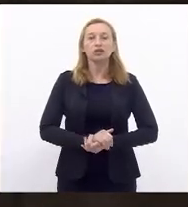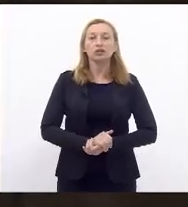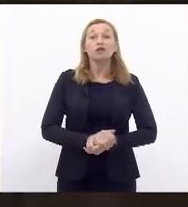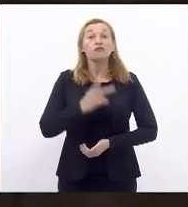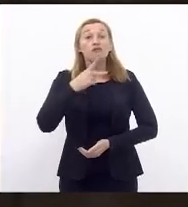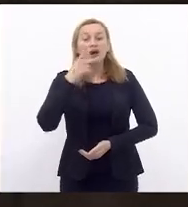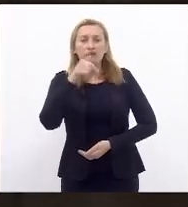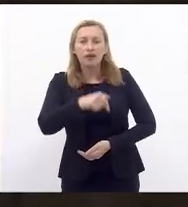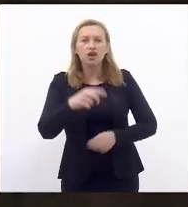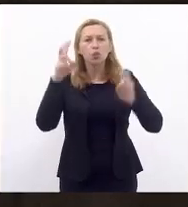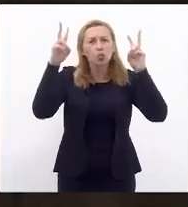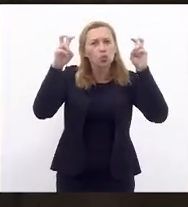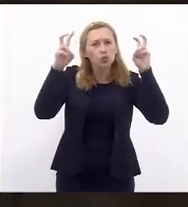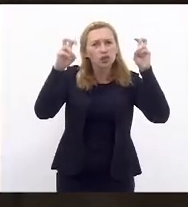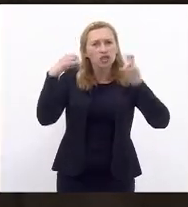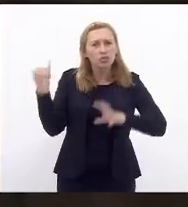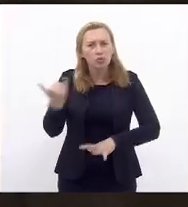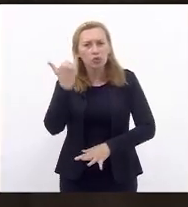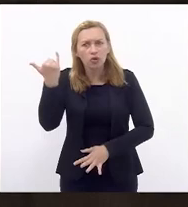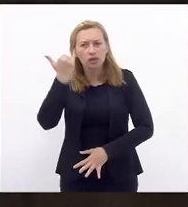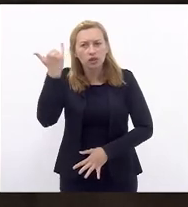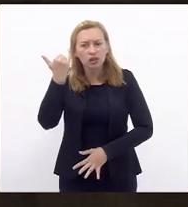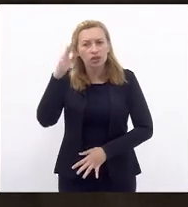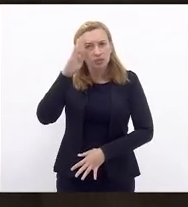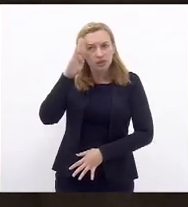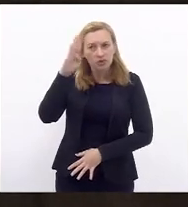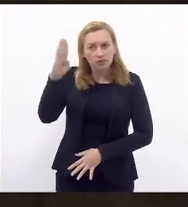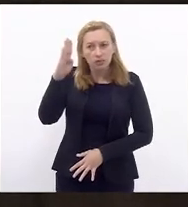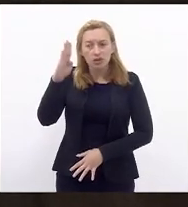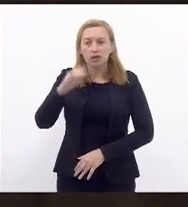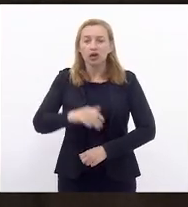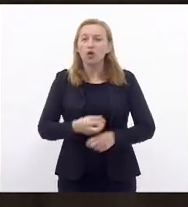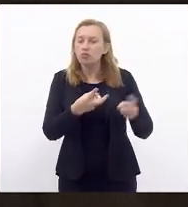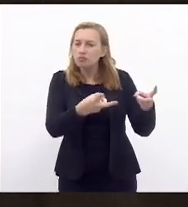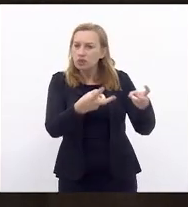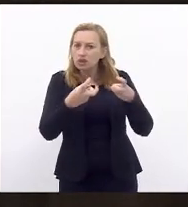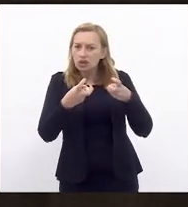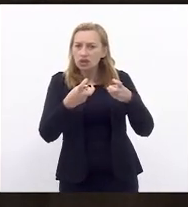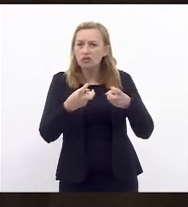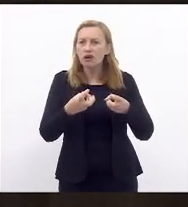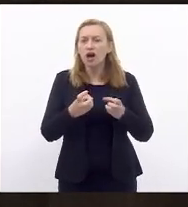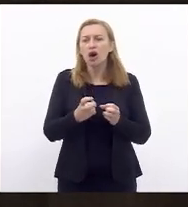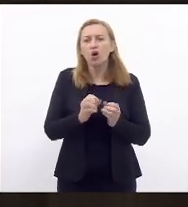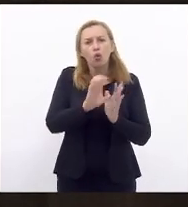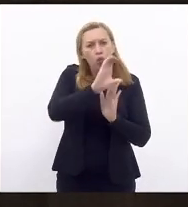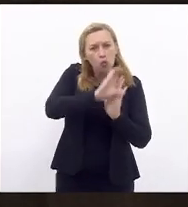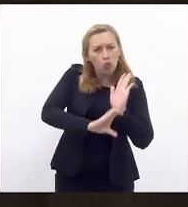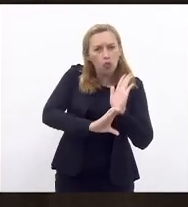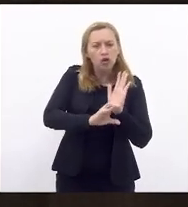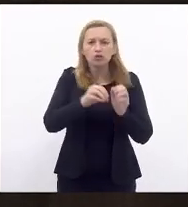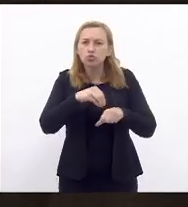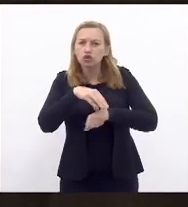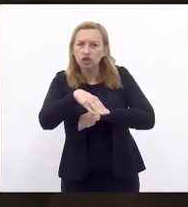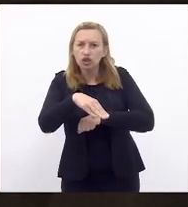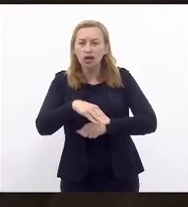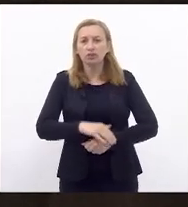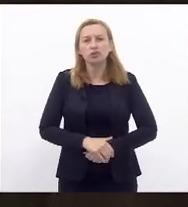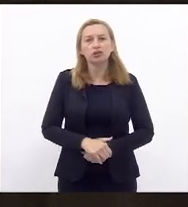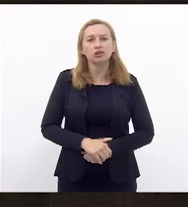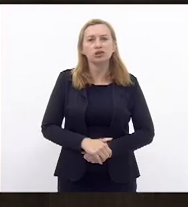tratando-se aqui de um tema tão importante, fundamental, a gente pôde observar aí o currículo do indicado e